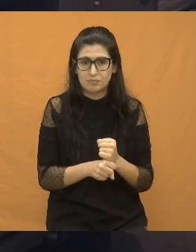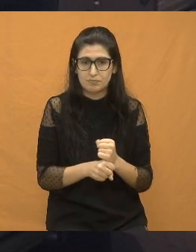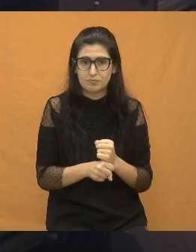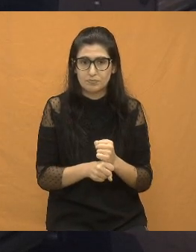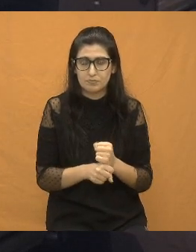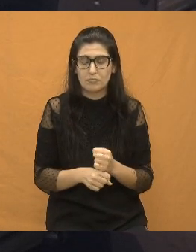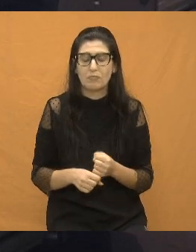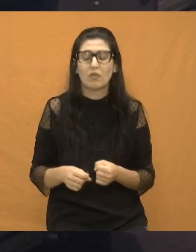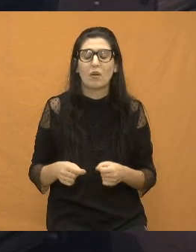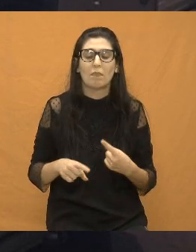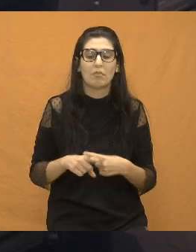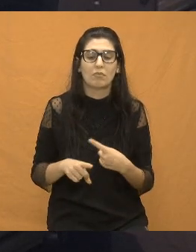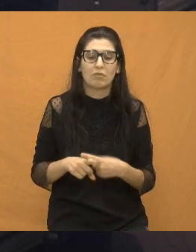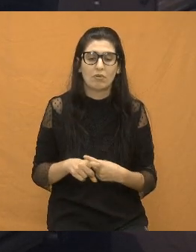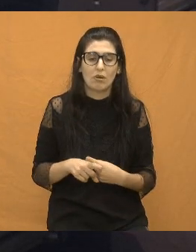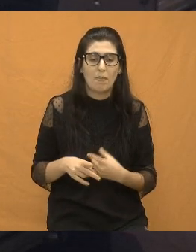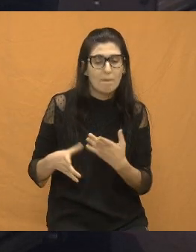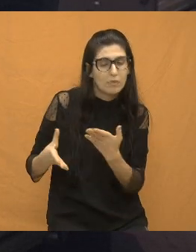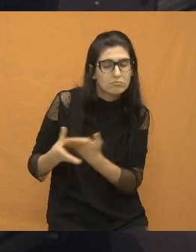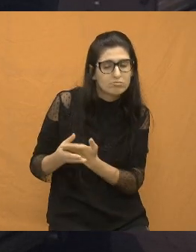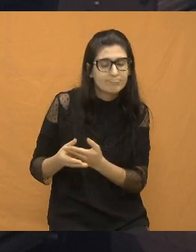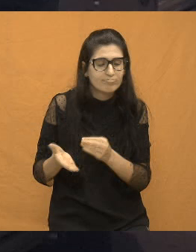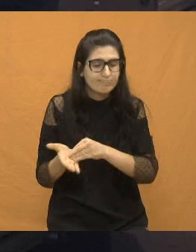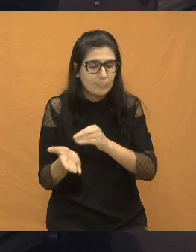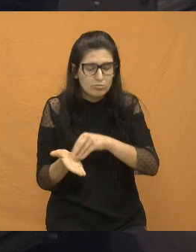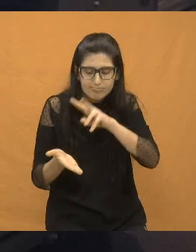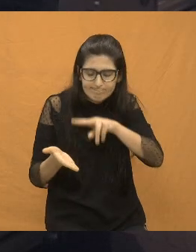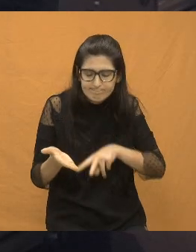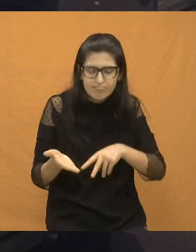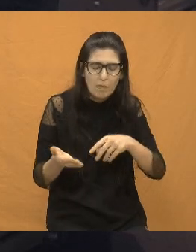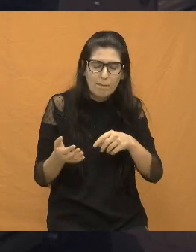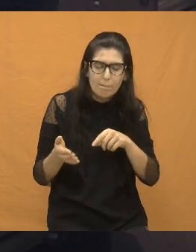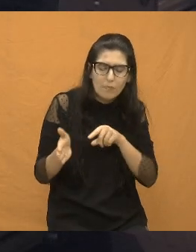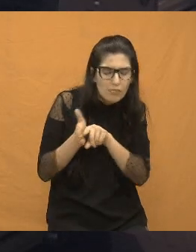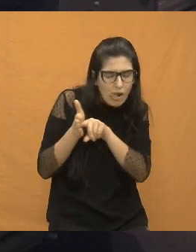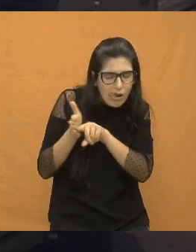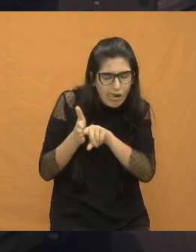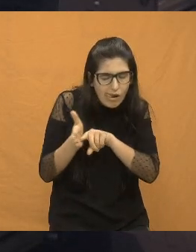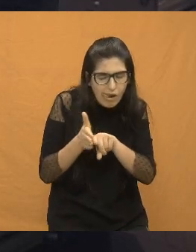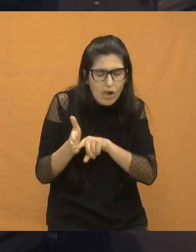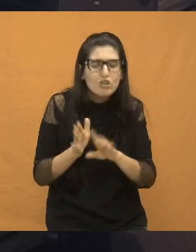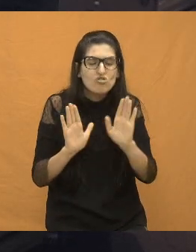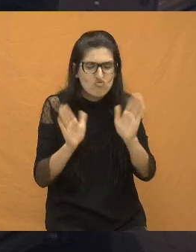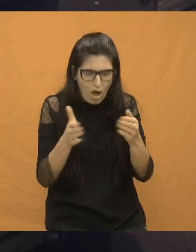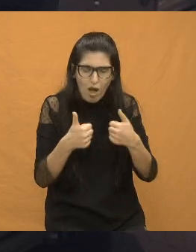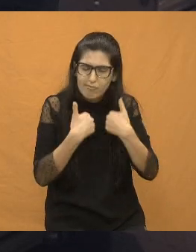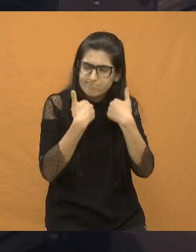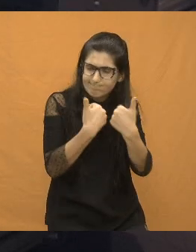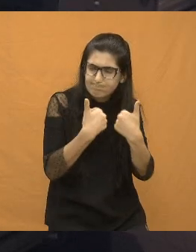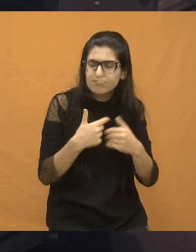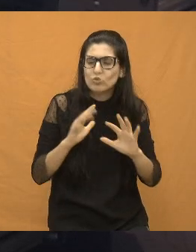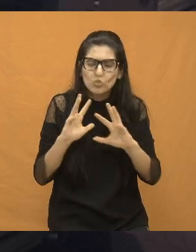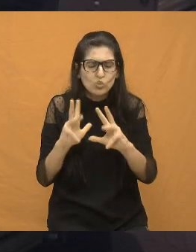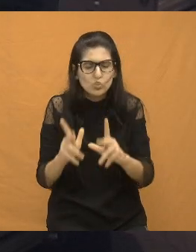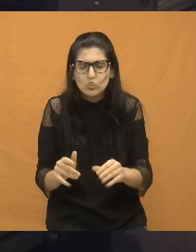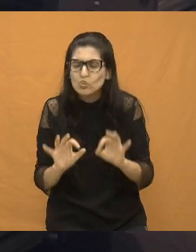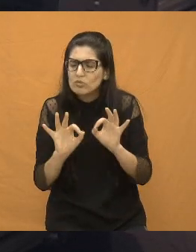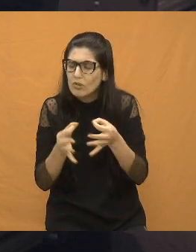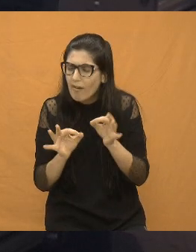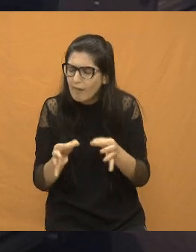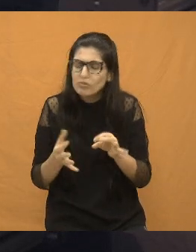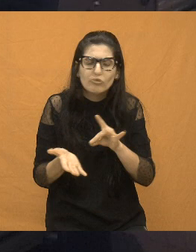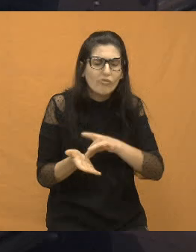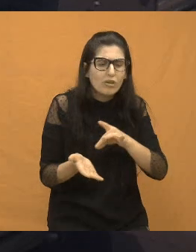para identificar se o serviço foi prestado corretamente, como falou o Lucimar, pelos contratos, verificar se tudo está ocorrendo de